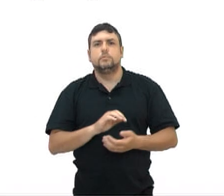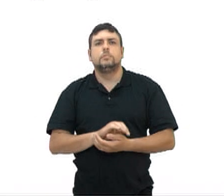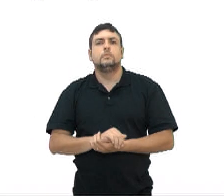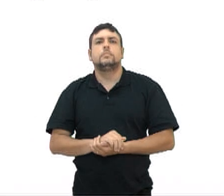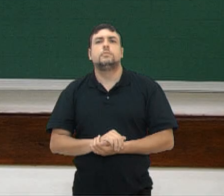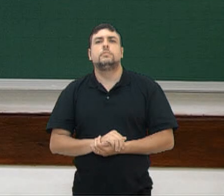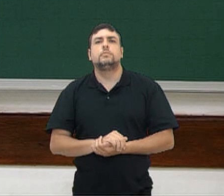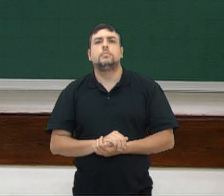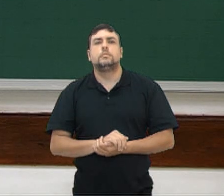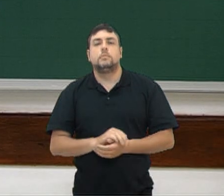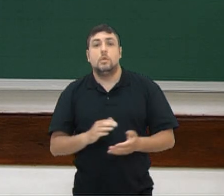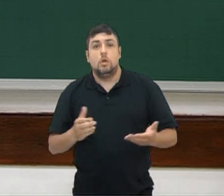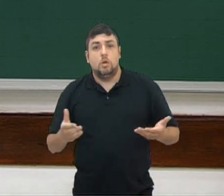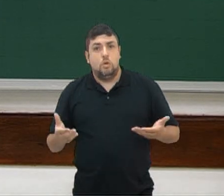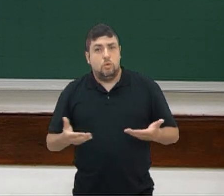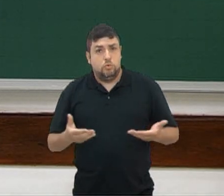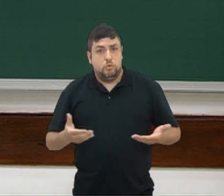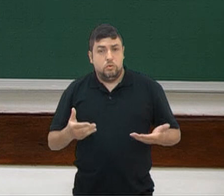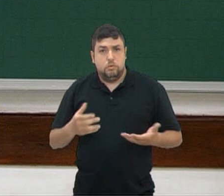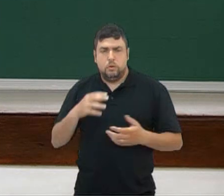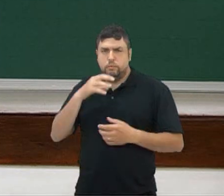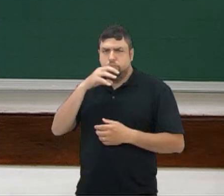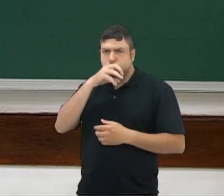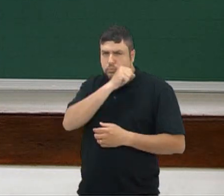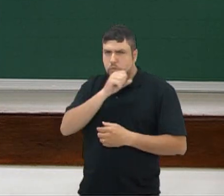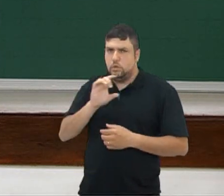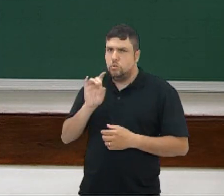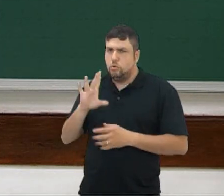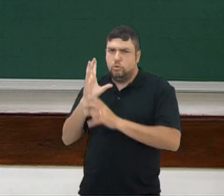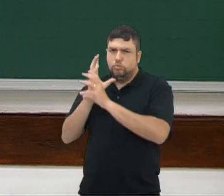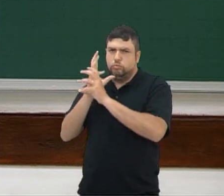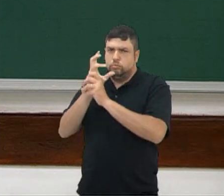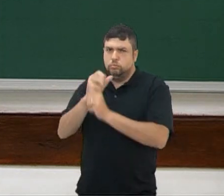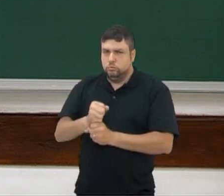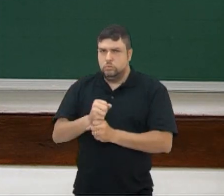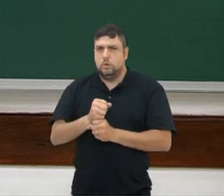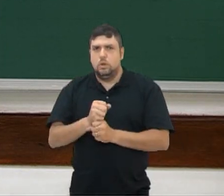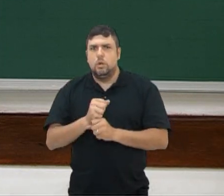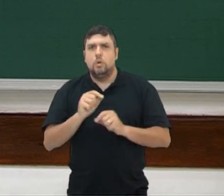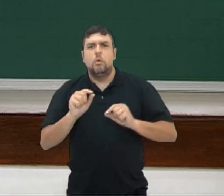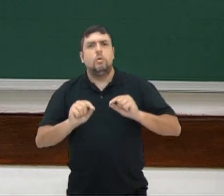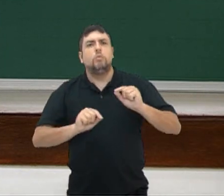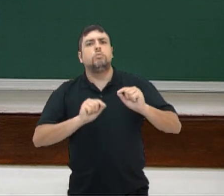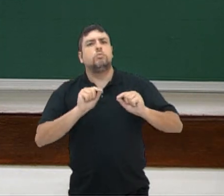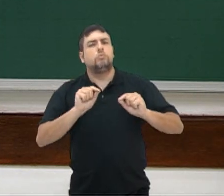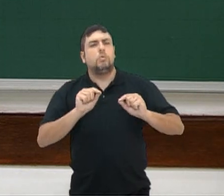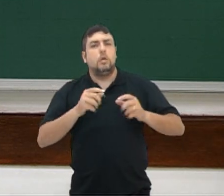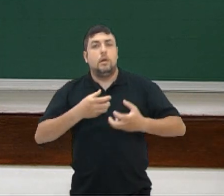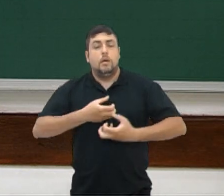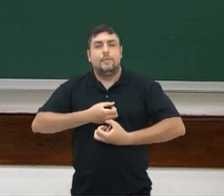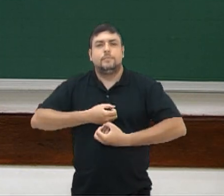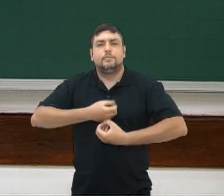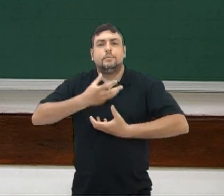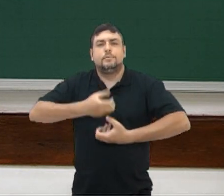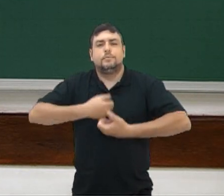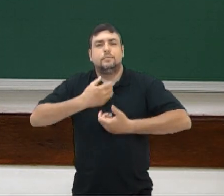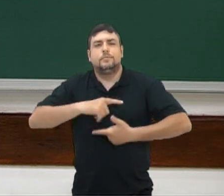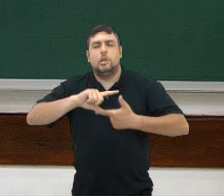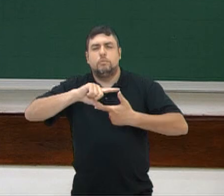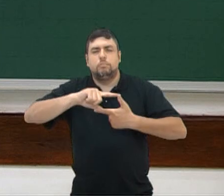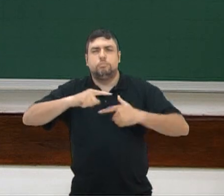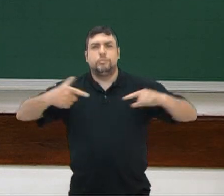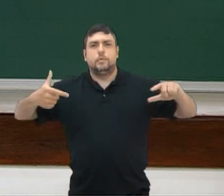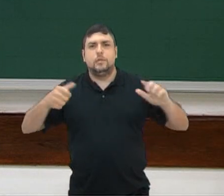nós vimos, de forma bem rápida, afinal é só uma retomada, não é? A poesia modernista no início do século XX,